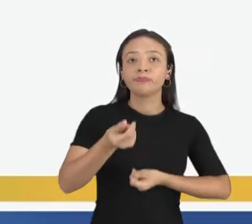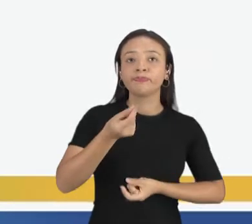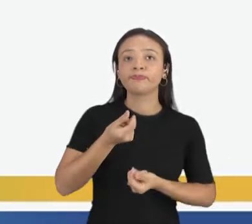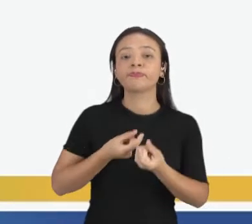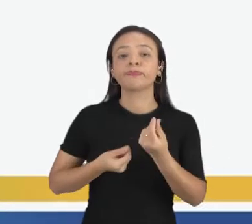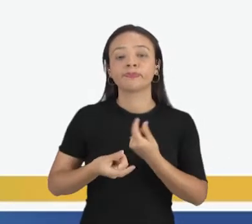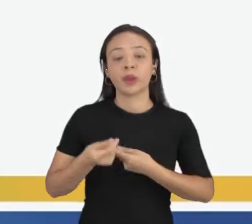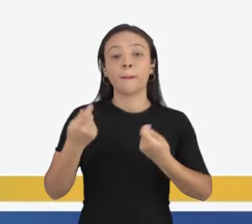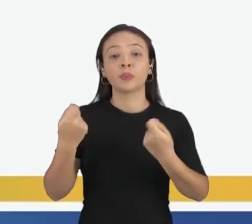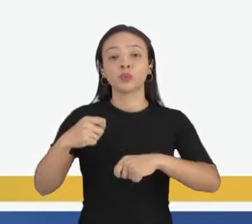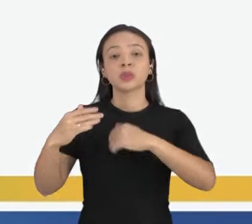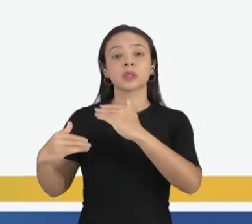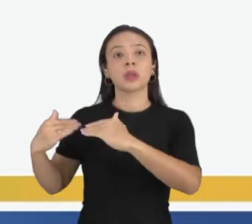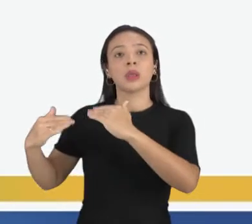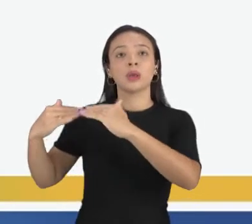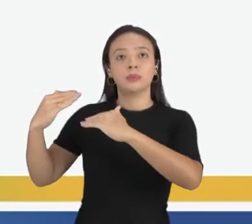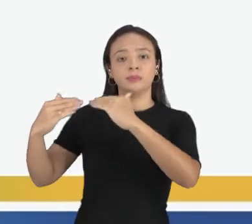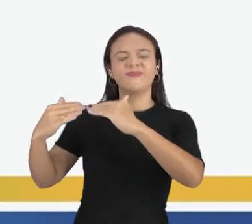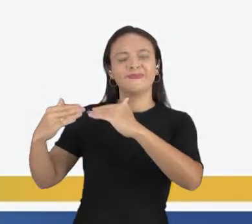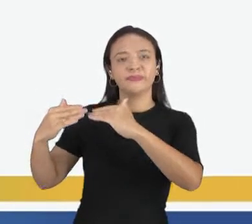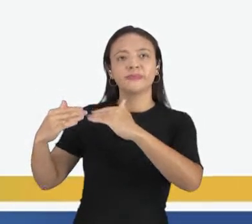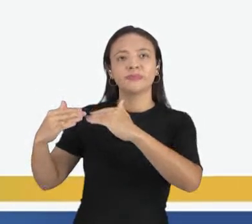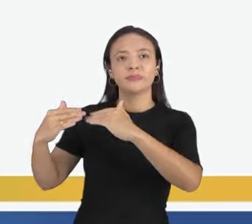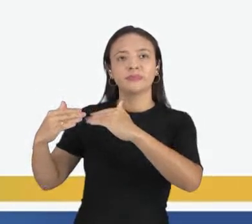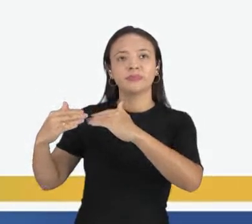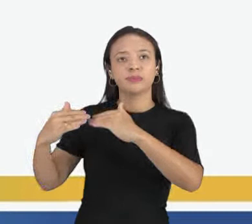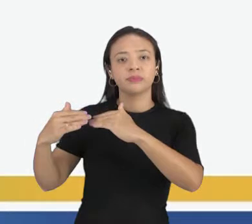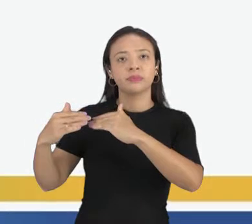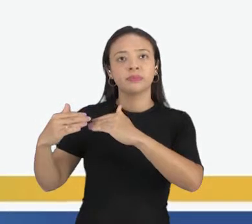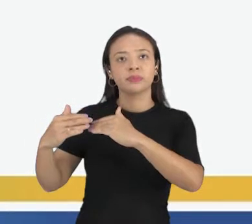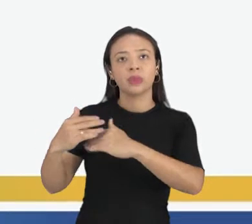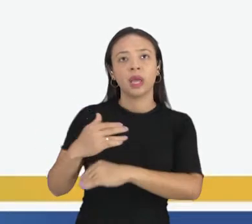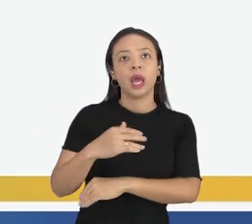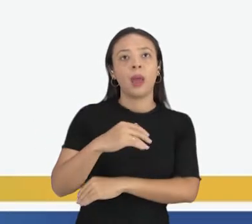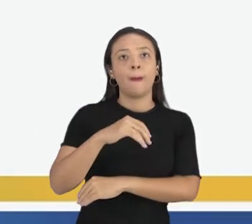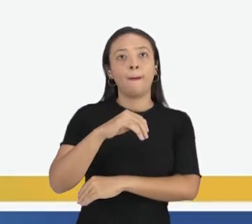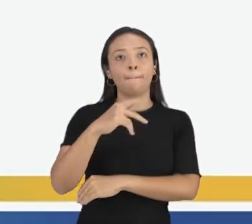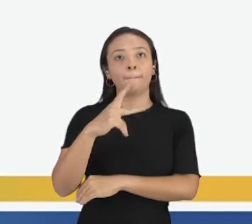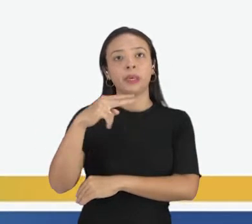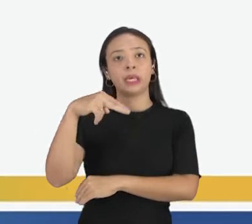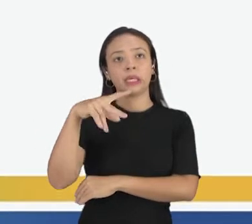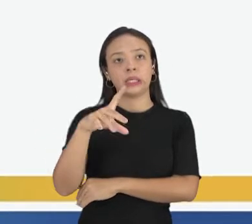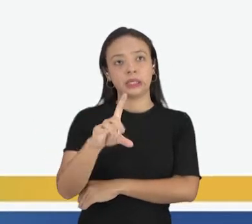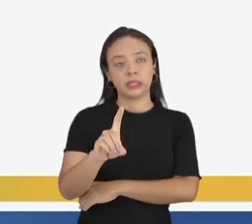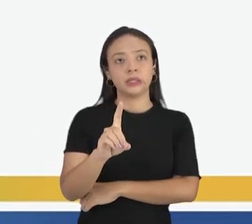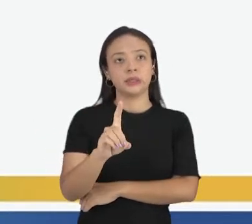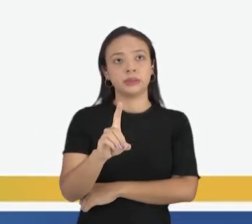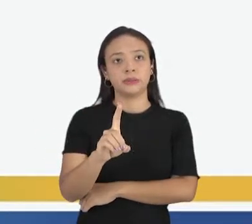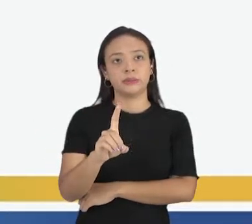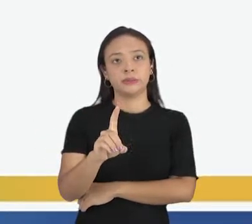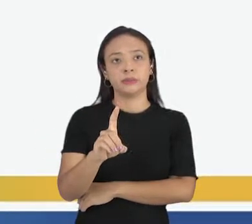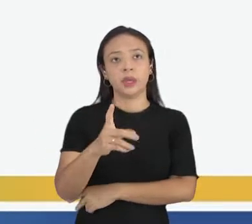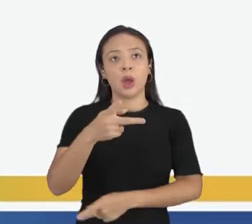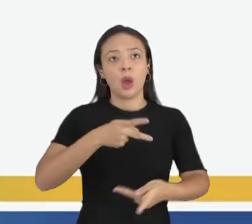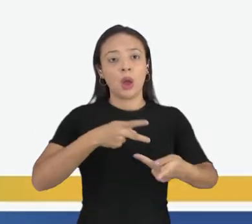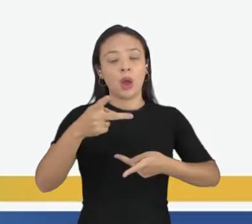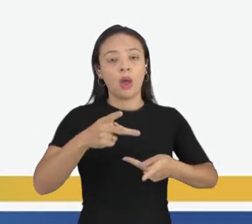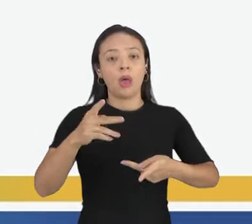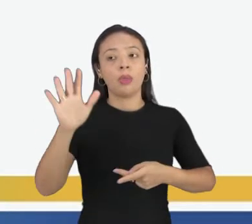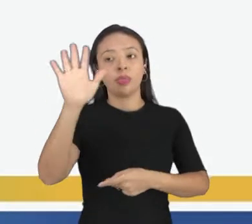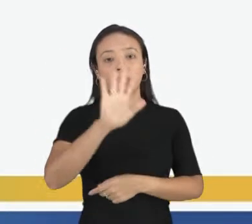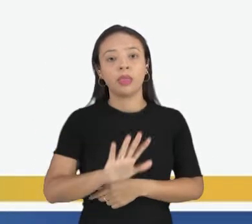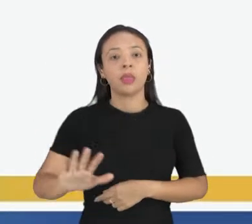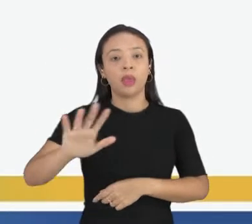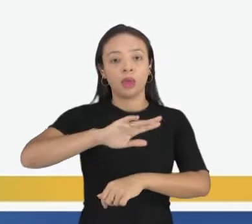o desenvolvimento, o que são conhecidos como PND, né? Plano Nacional de Desenvolvimento.